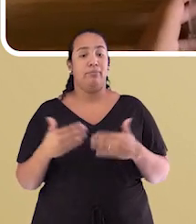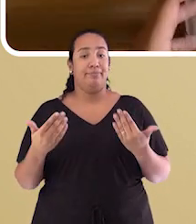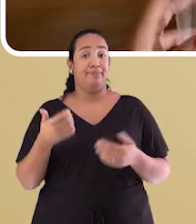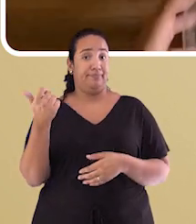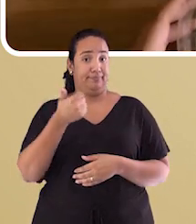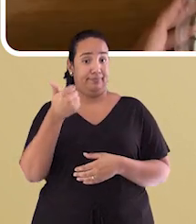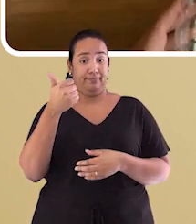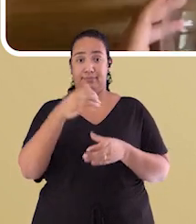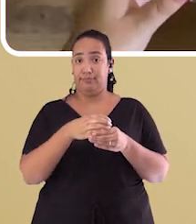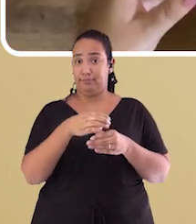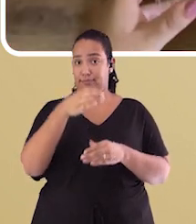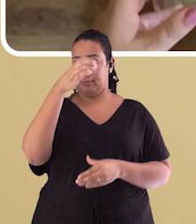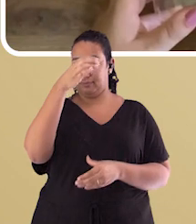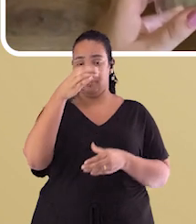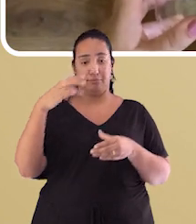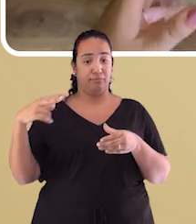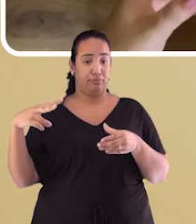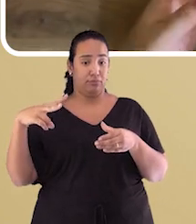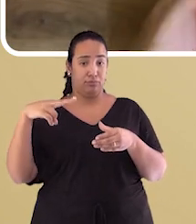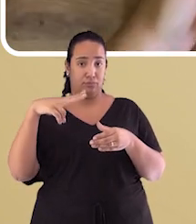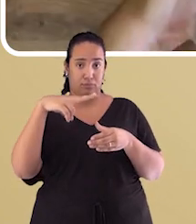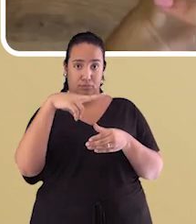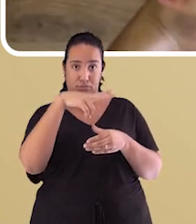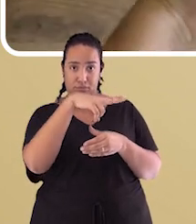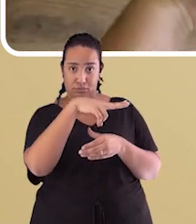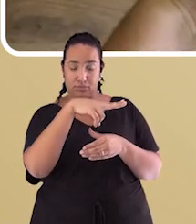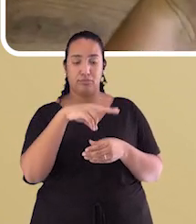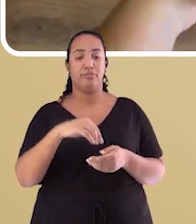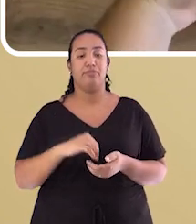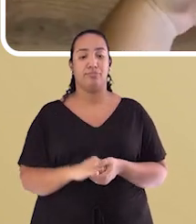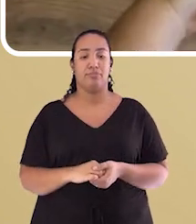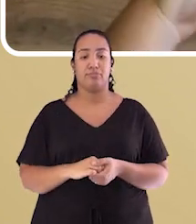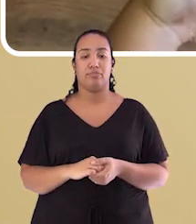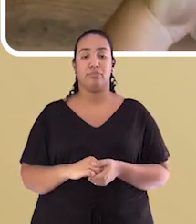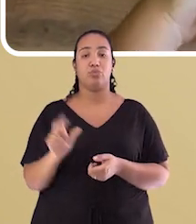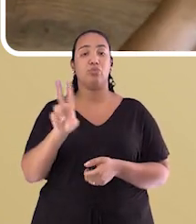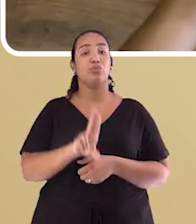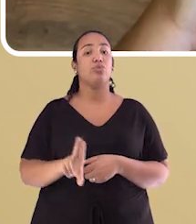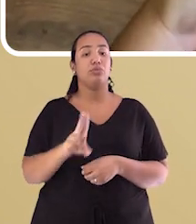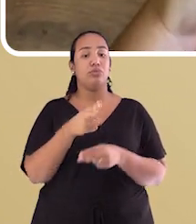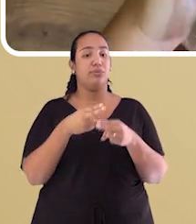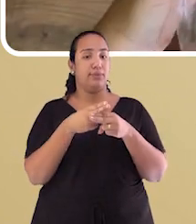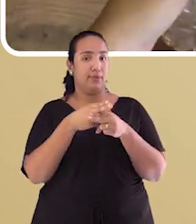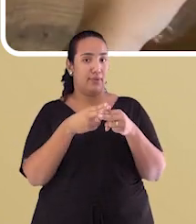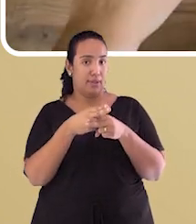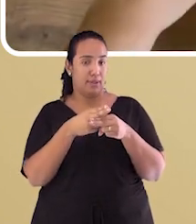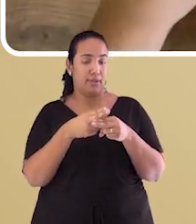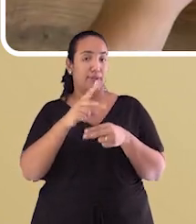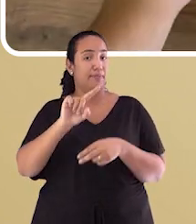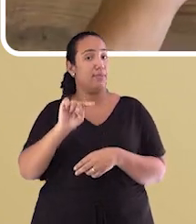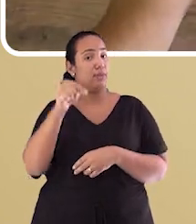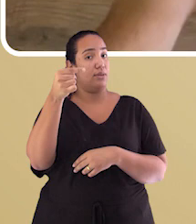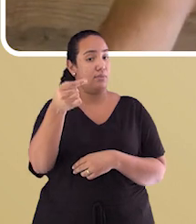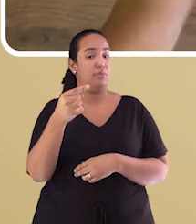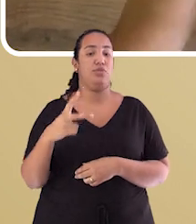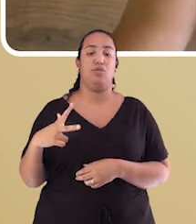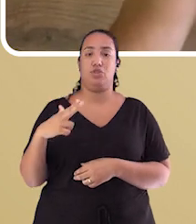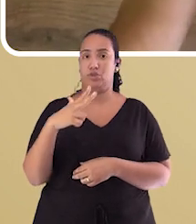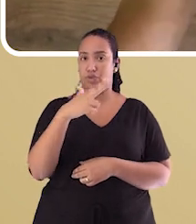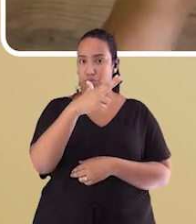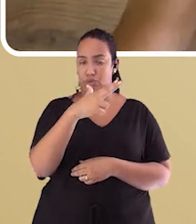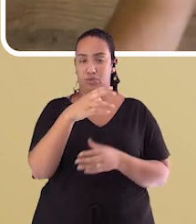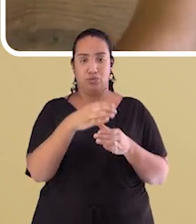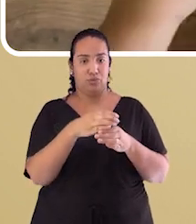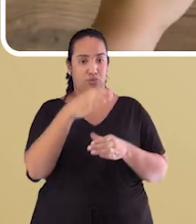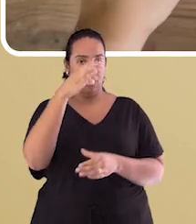já no primeiro litro nós vamos cortar ele ao meio com a ajuda da faquinha de serra e depois a tesoura. Vamos